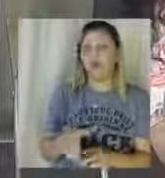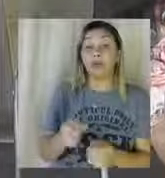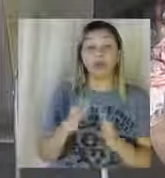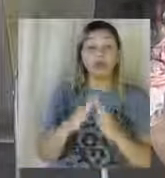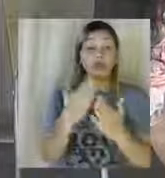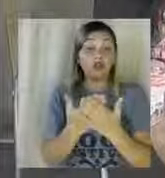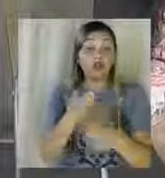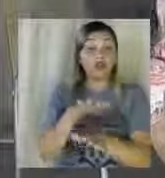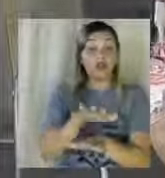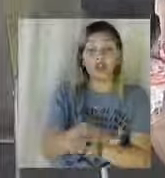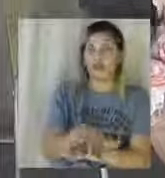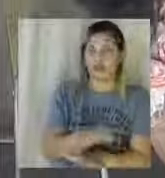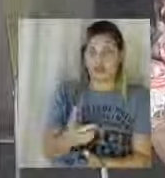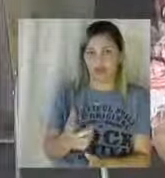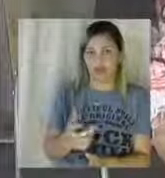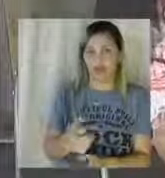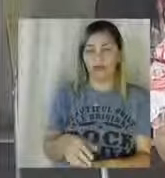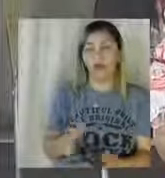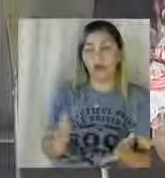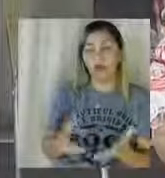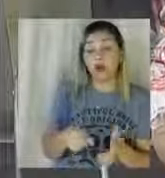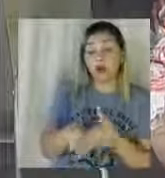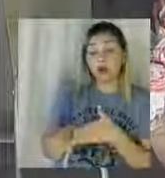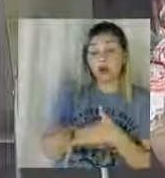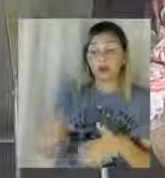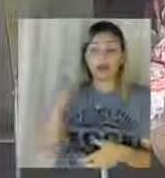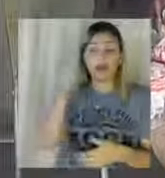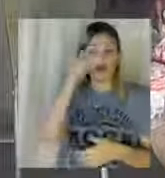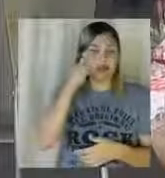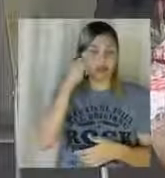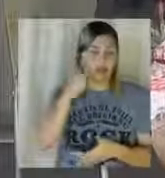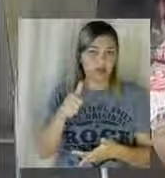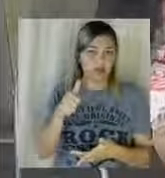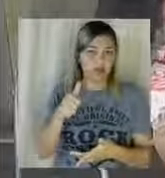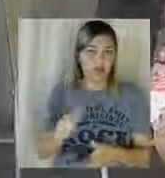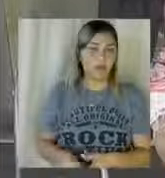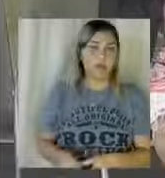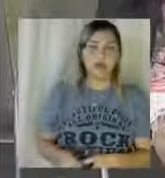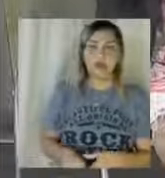as maiores dificuldades sua, minha querida, na vida escolar?